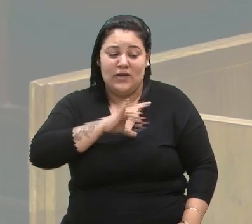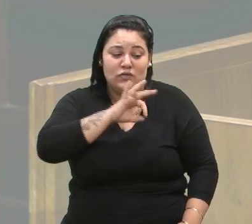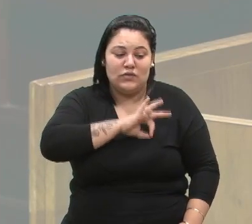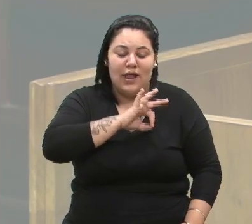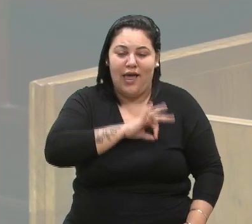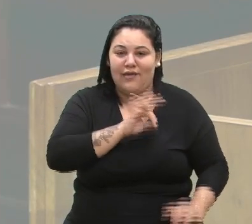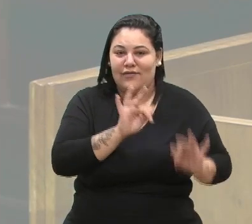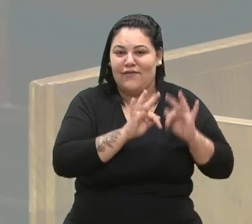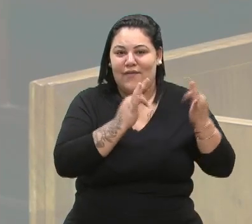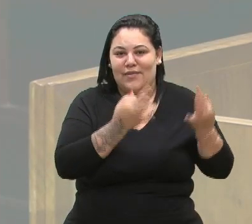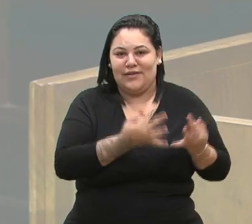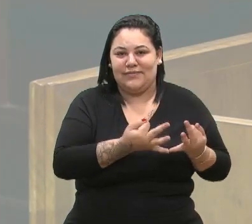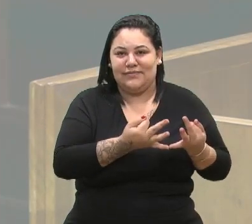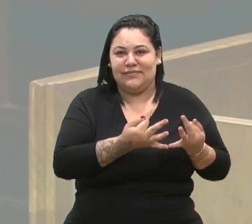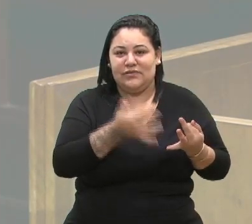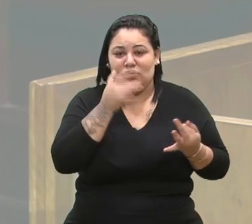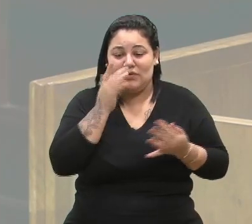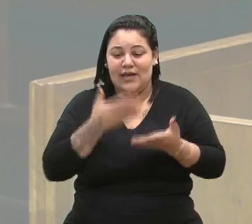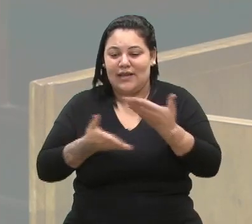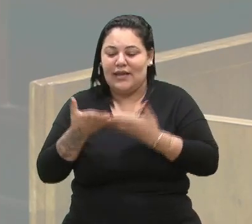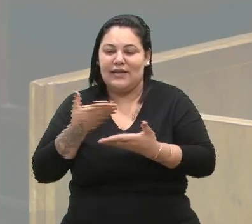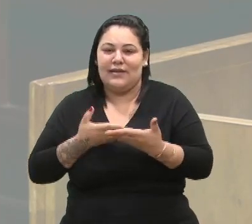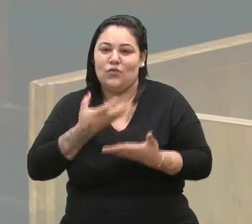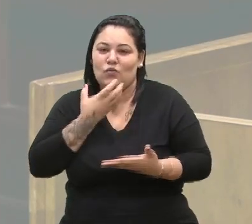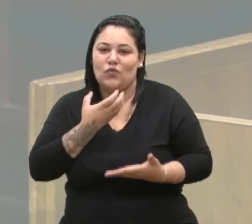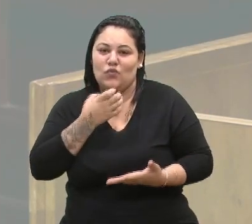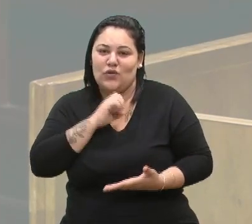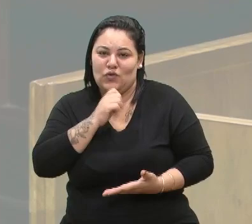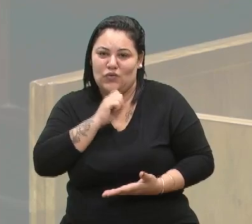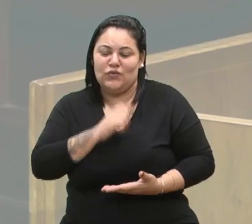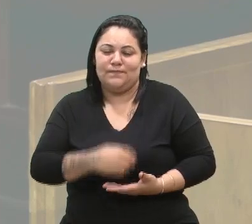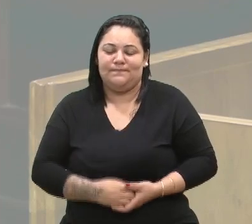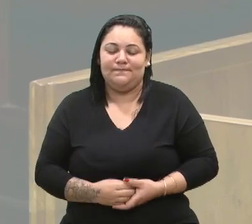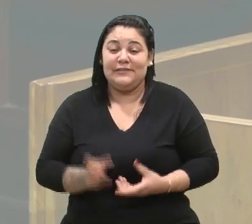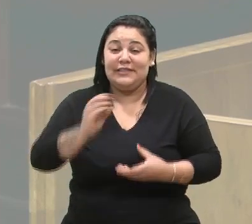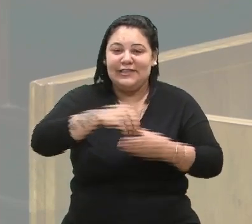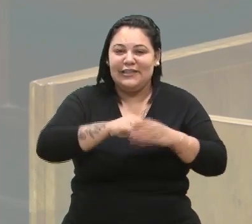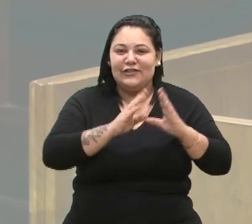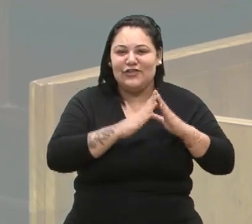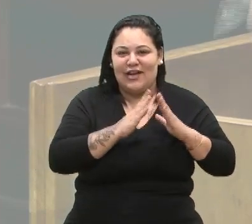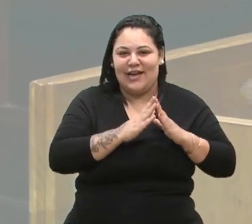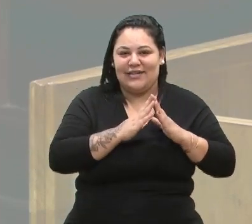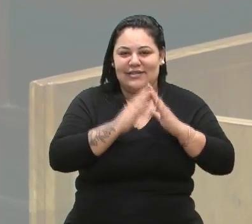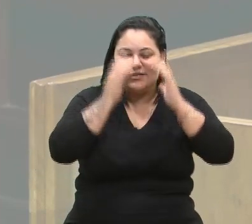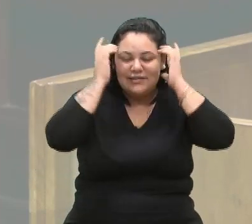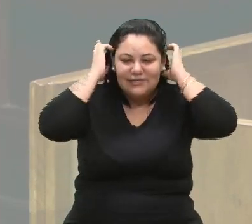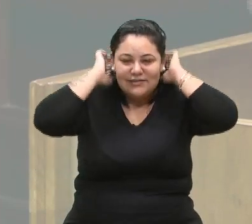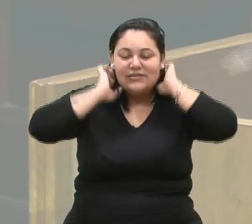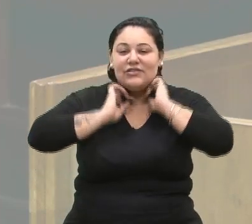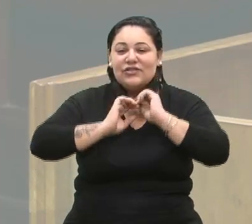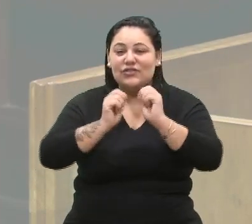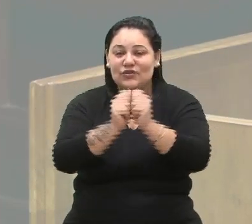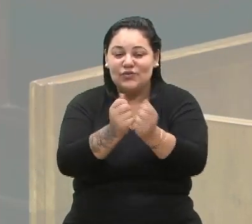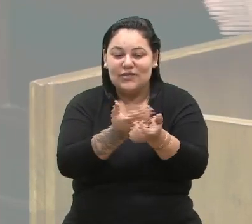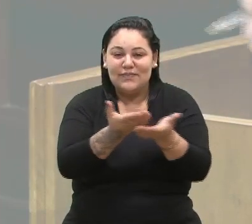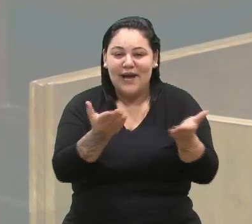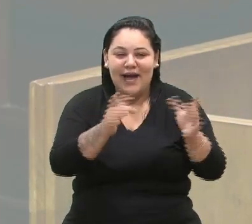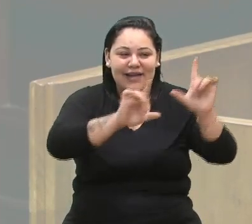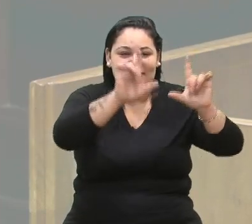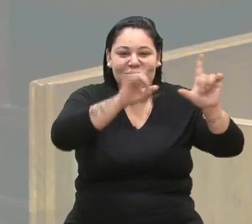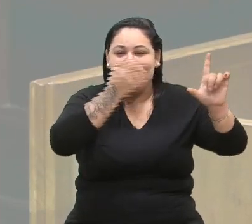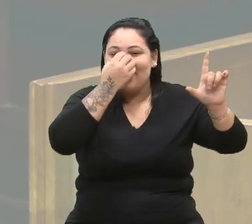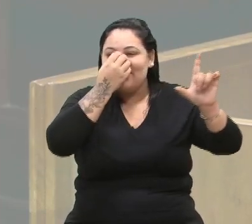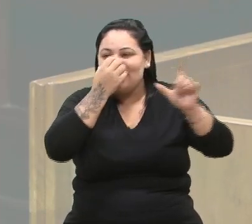família para atender o idoso, lá na sua casa, com seu espaço, com sua TV, com seu